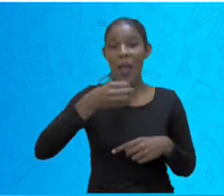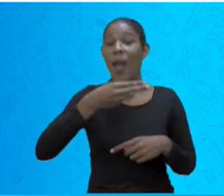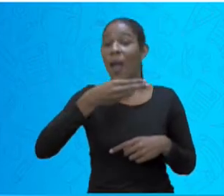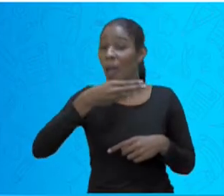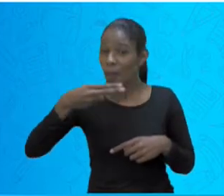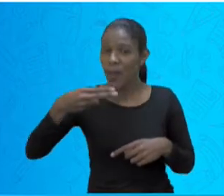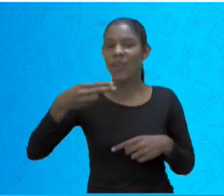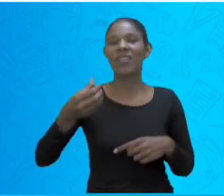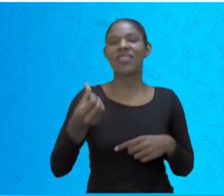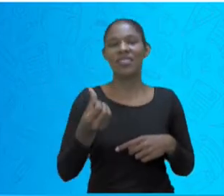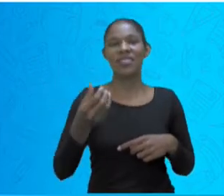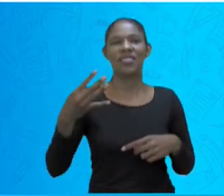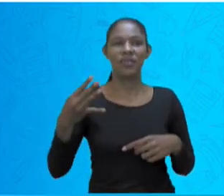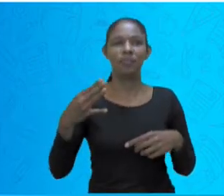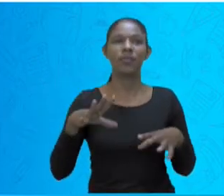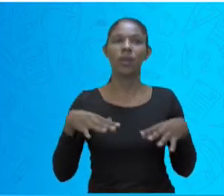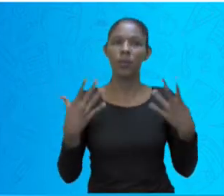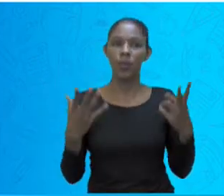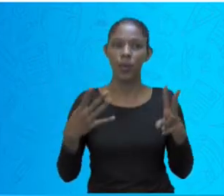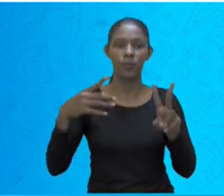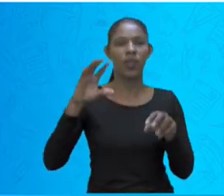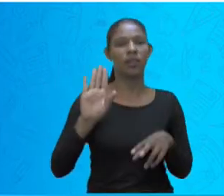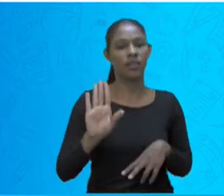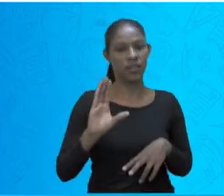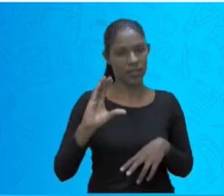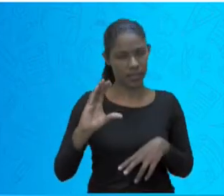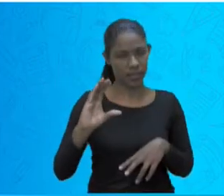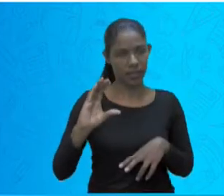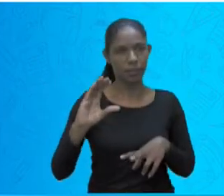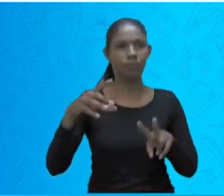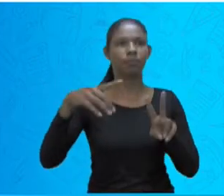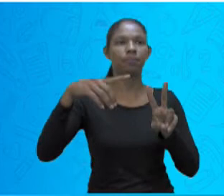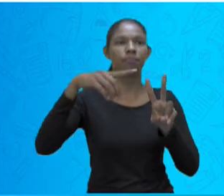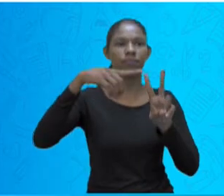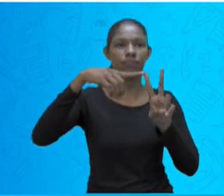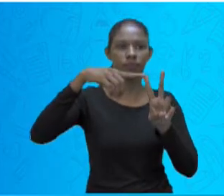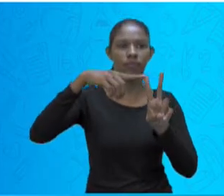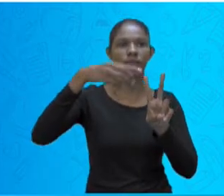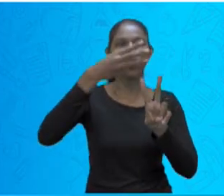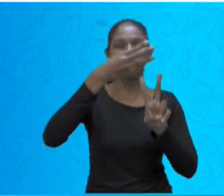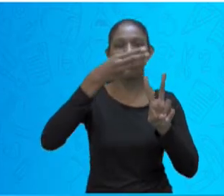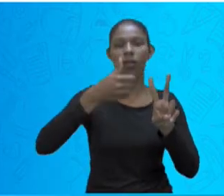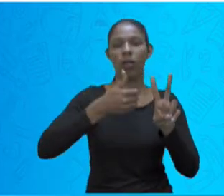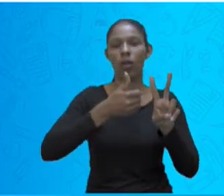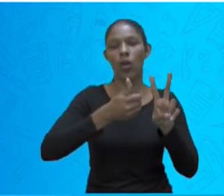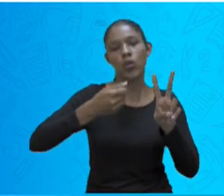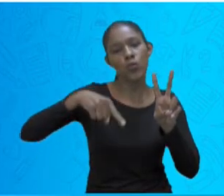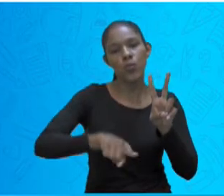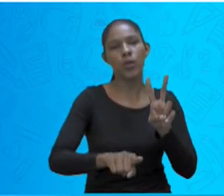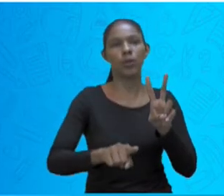Raiz cúbica de 1.000, 10, pois 10 ao cubo igual a 1.000.